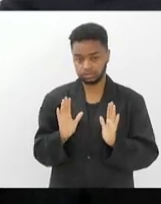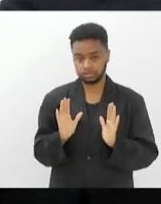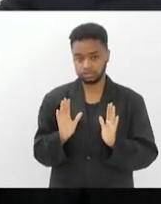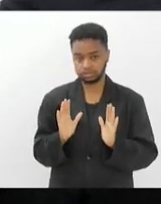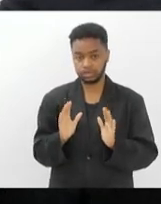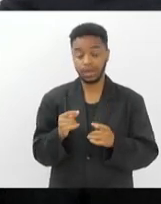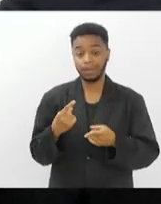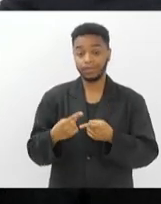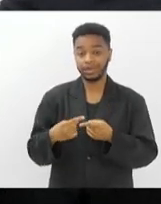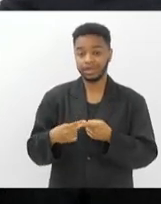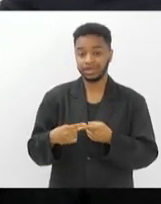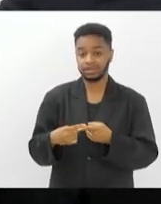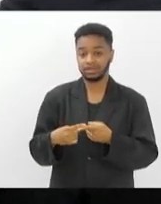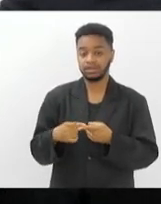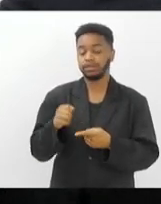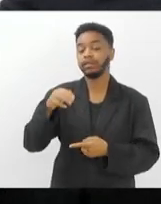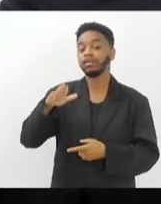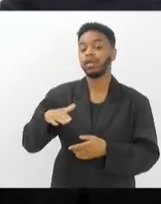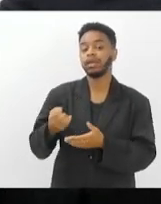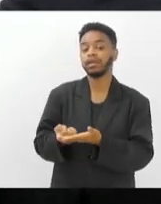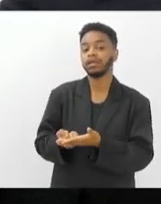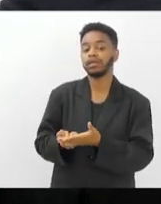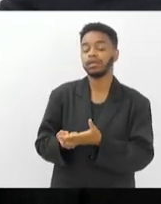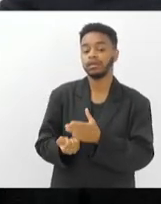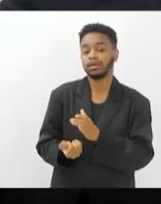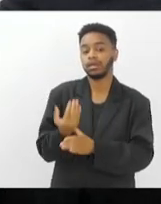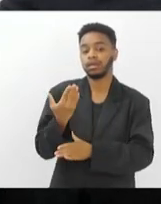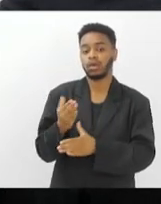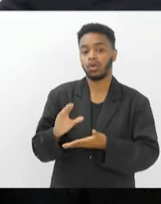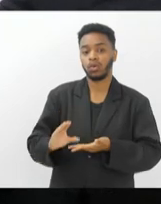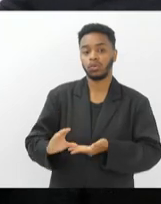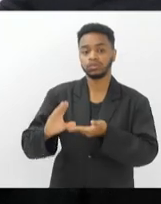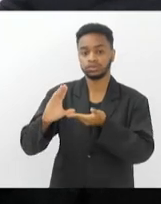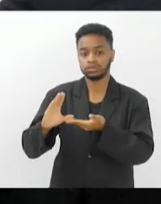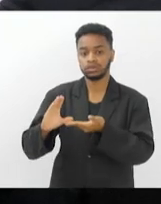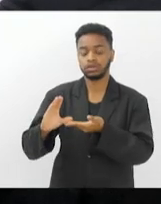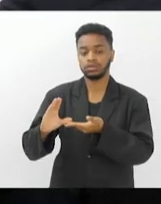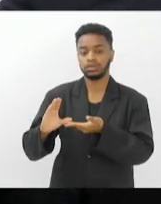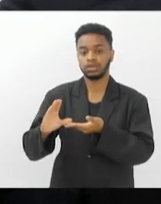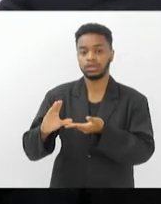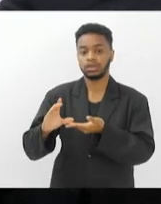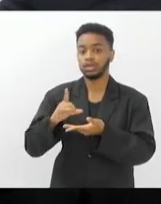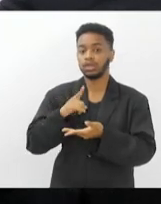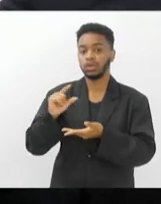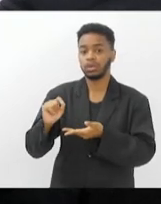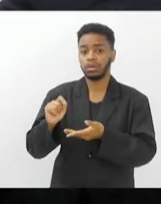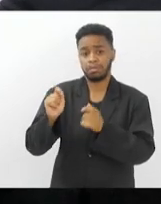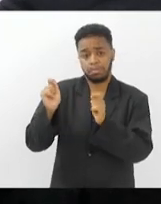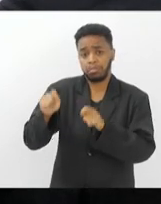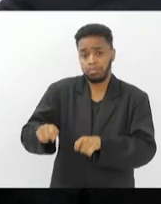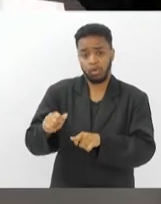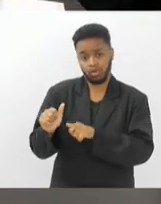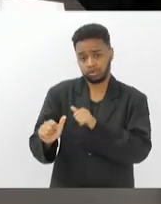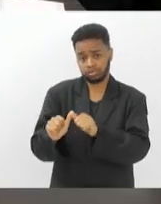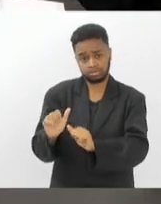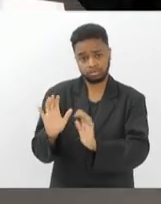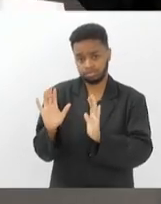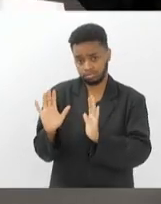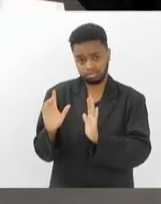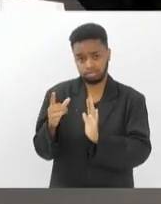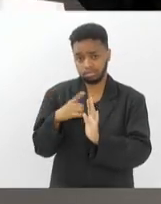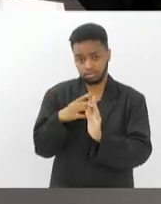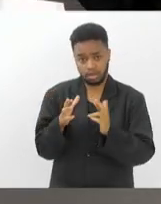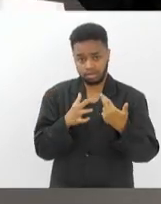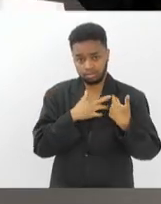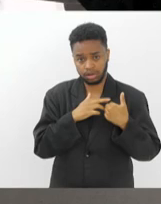Quem cria um conselho, ele guarda para ele a possibilidade de ele alterá-lo.